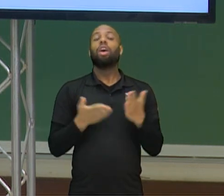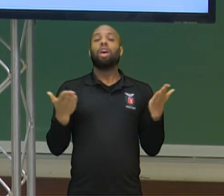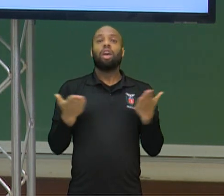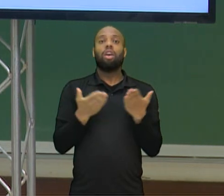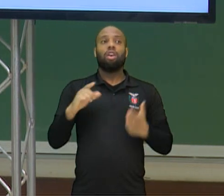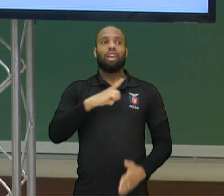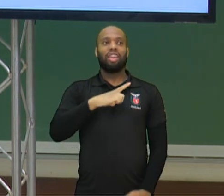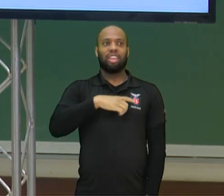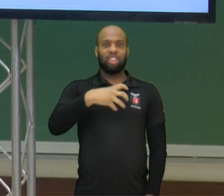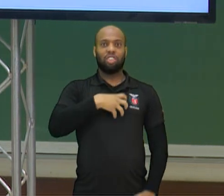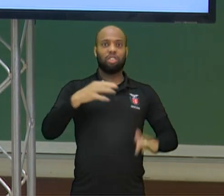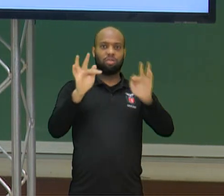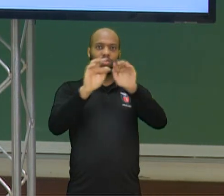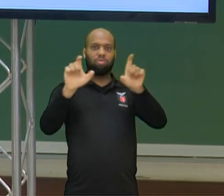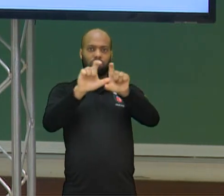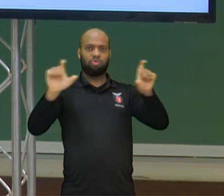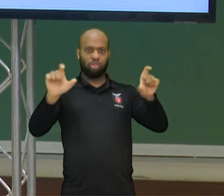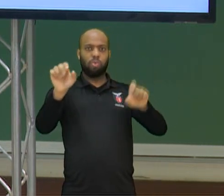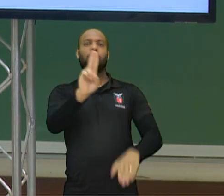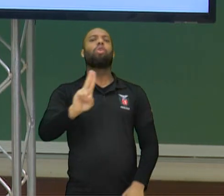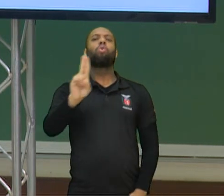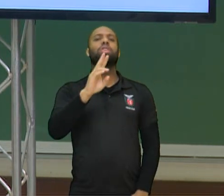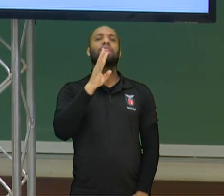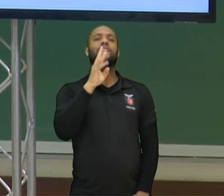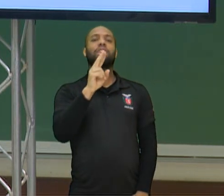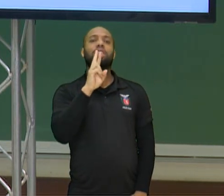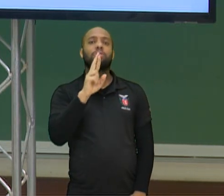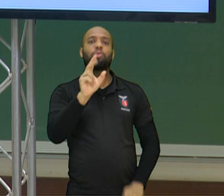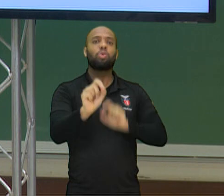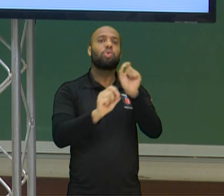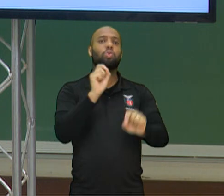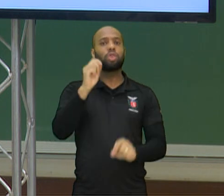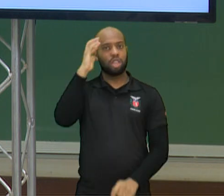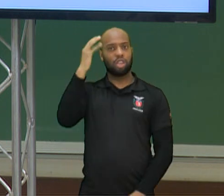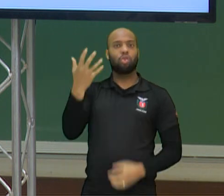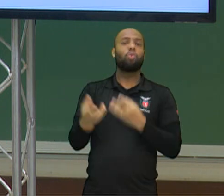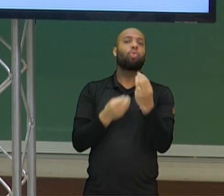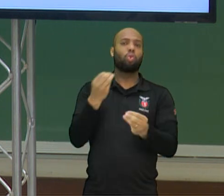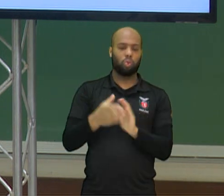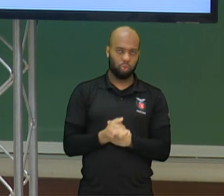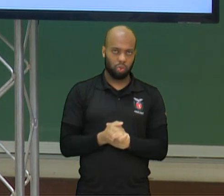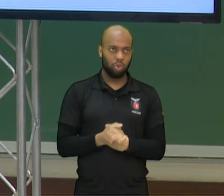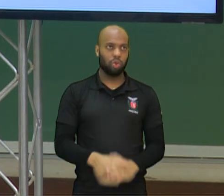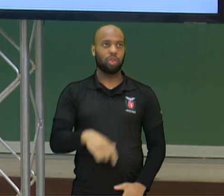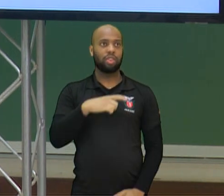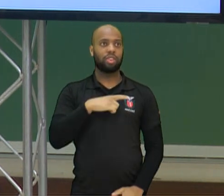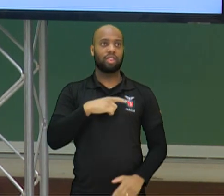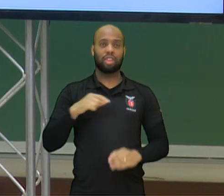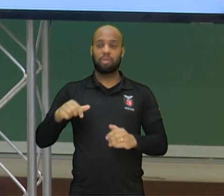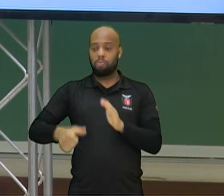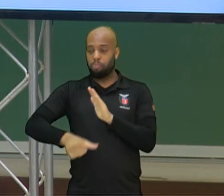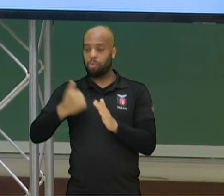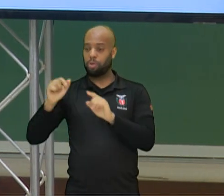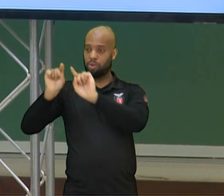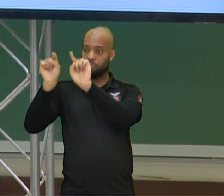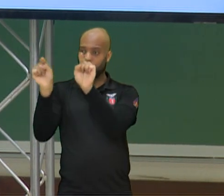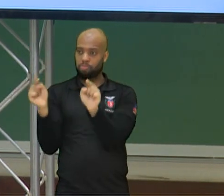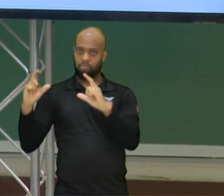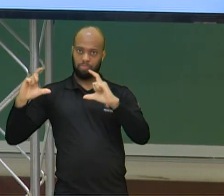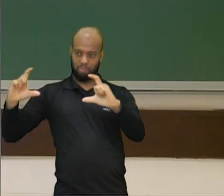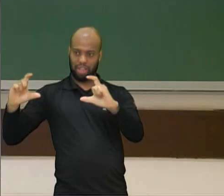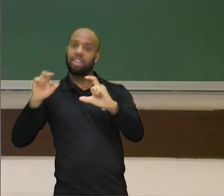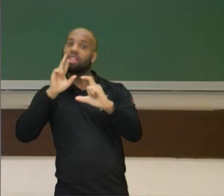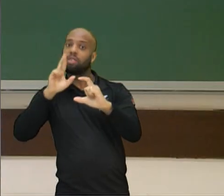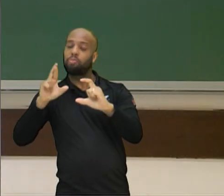essa formulazinha aqui, o que a gente resolve primeiro? Vamos resolver primeiro o que está entre parênteses.